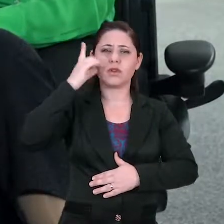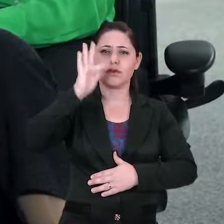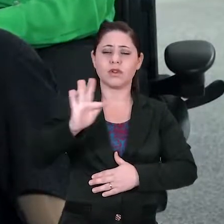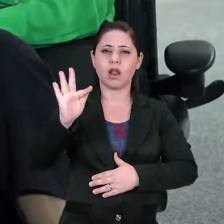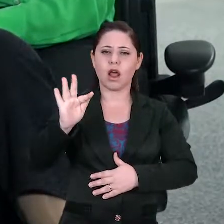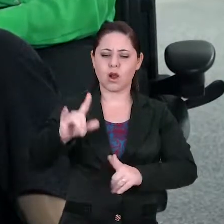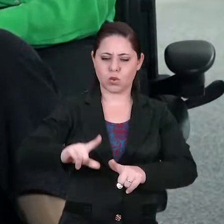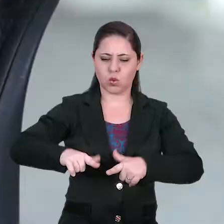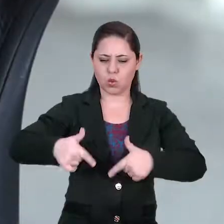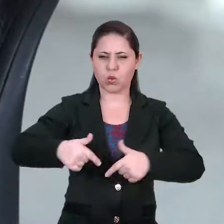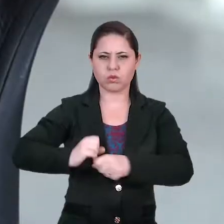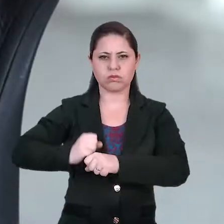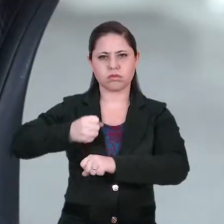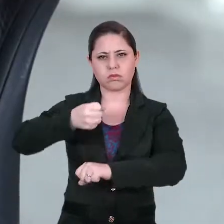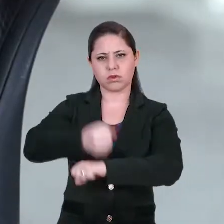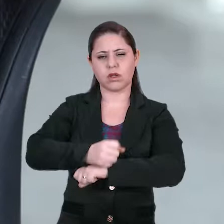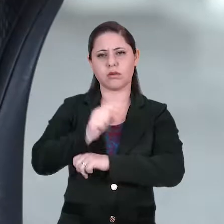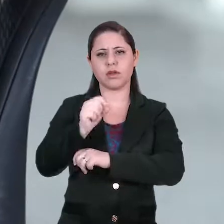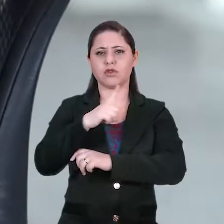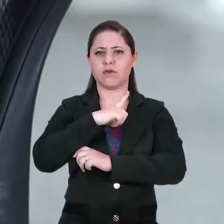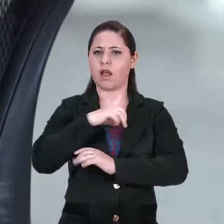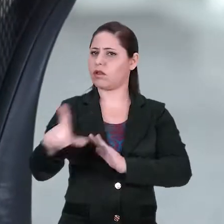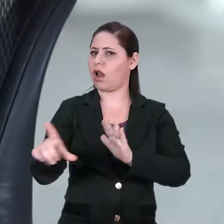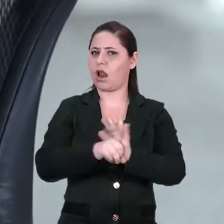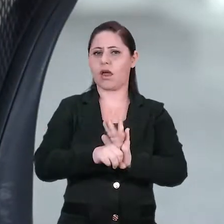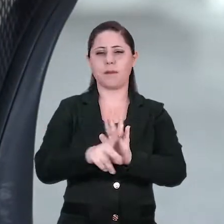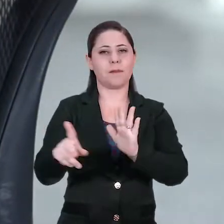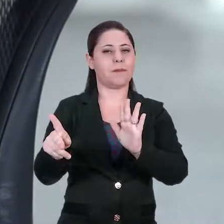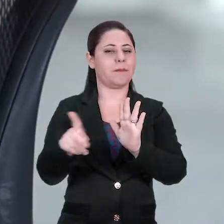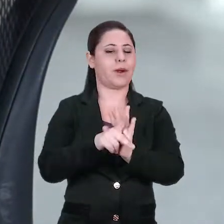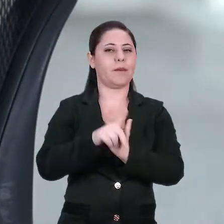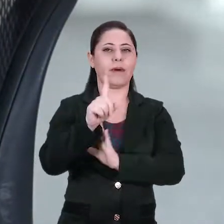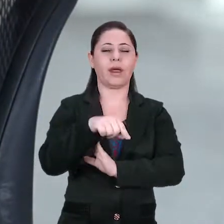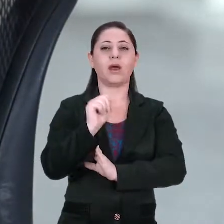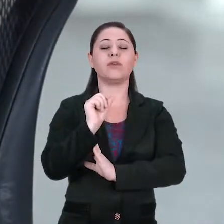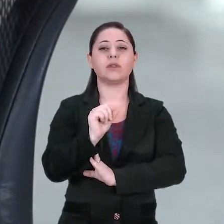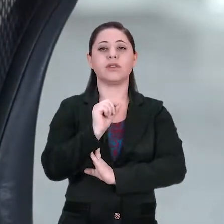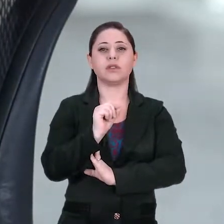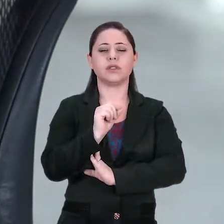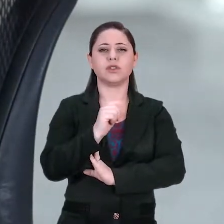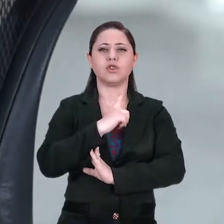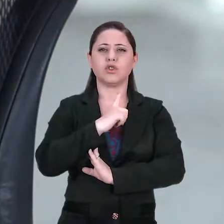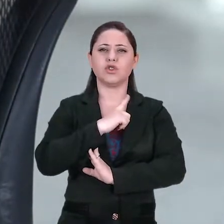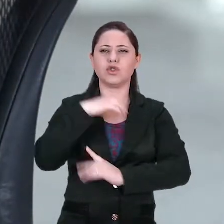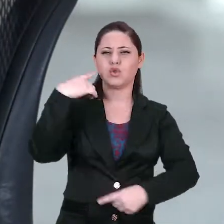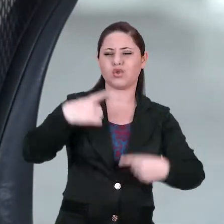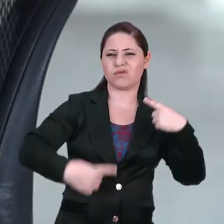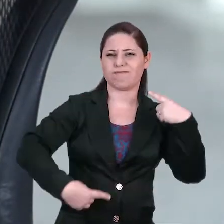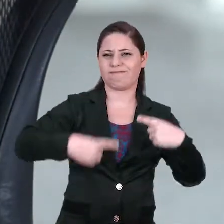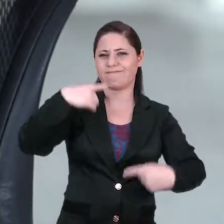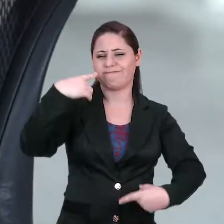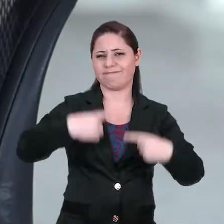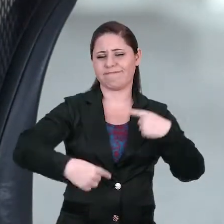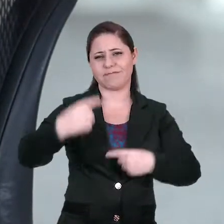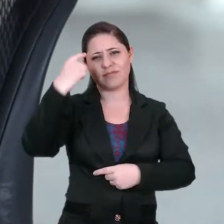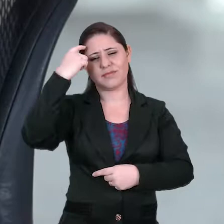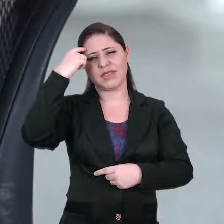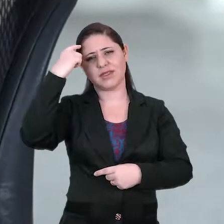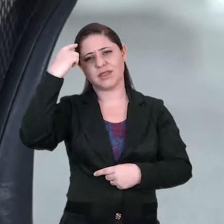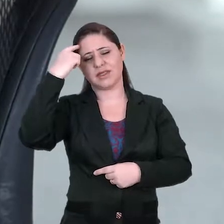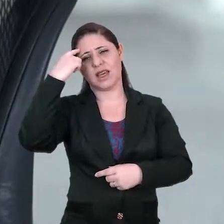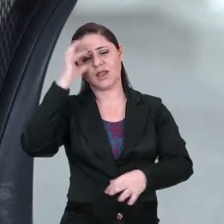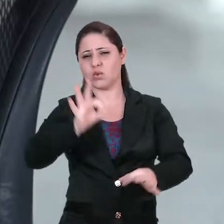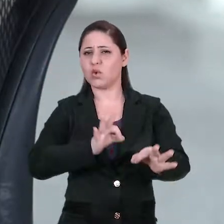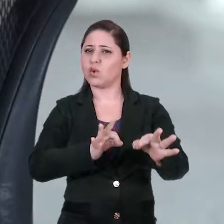era lutar para que nós tivéssemos a nossa lei, que era algo que tínhamos discutido tanto, pensado